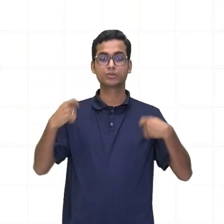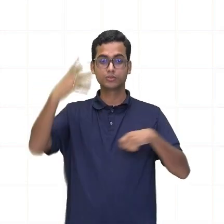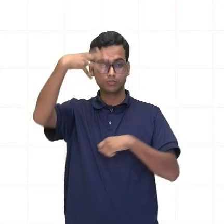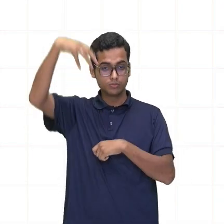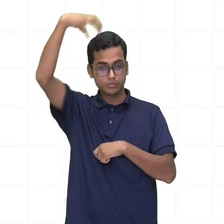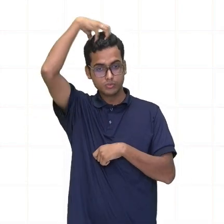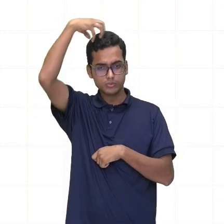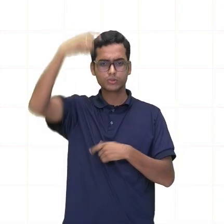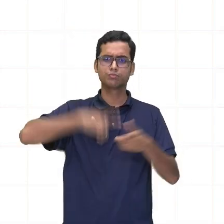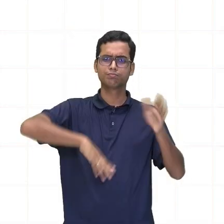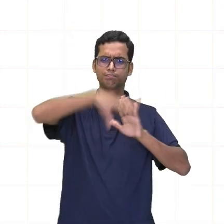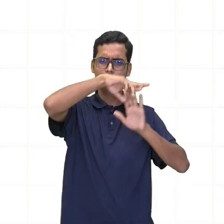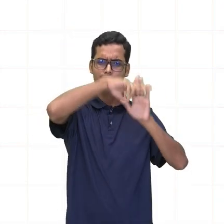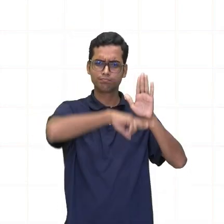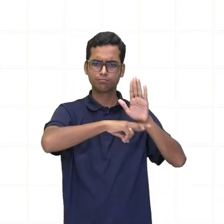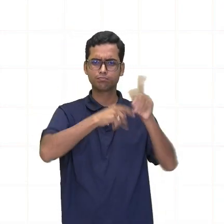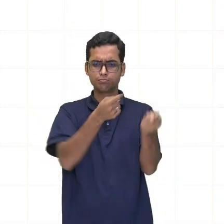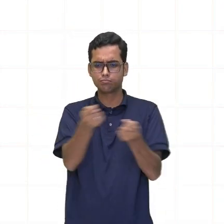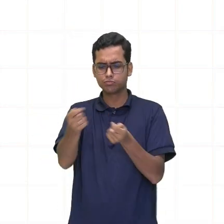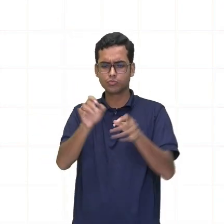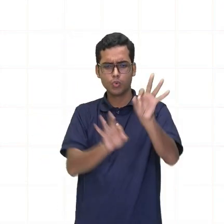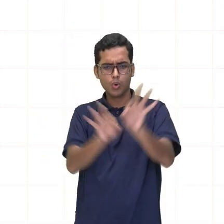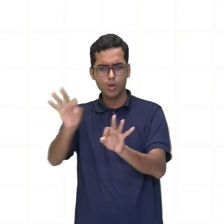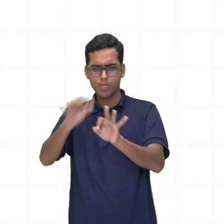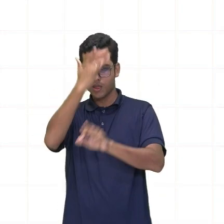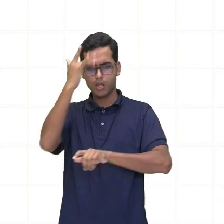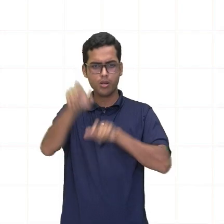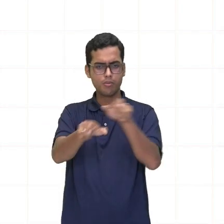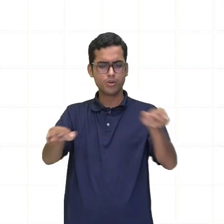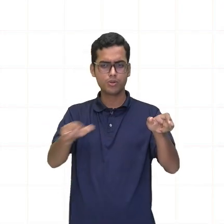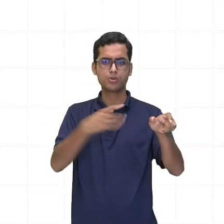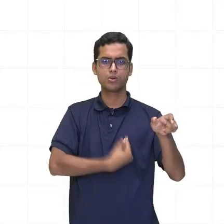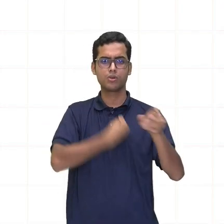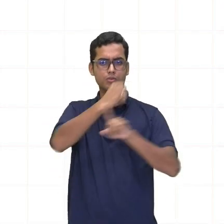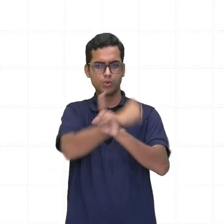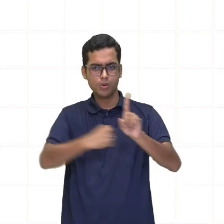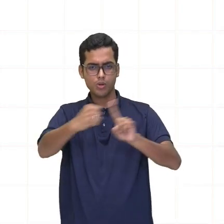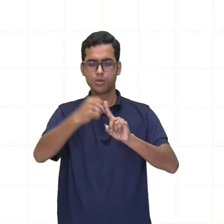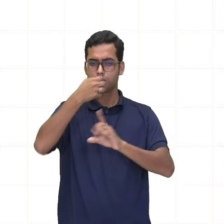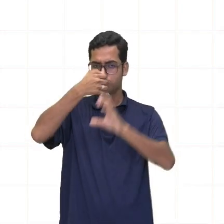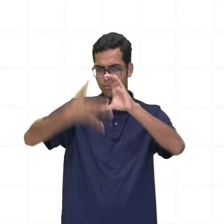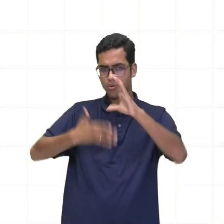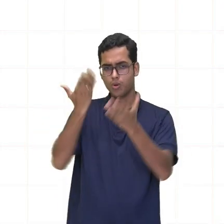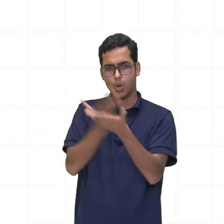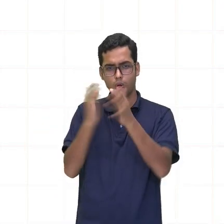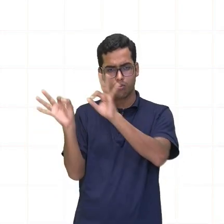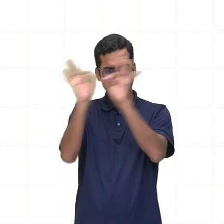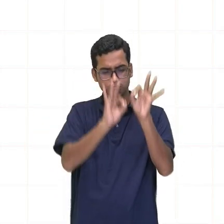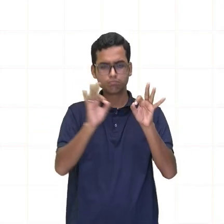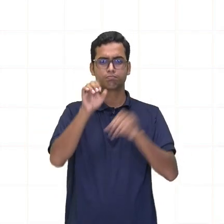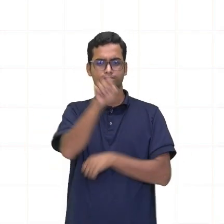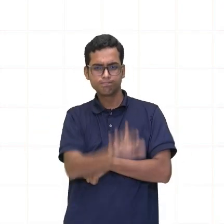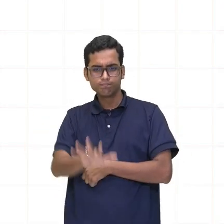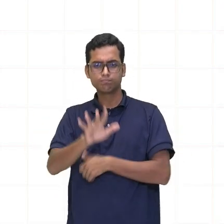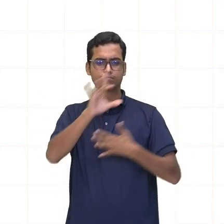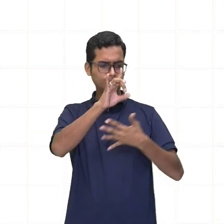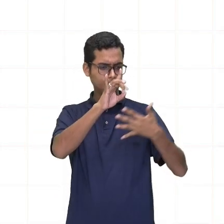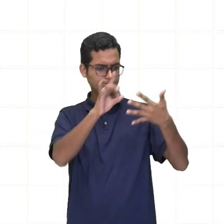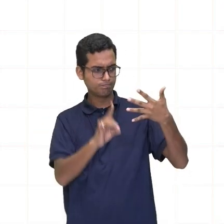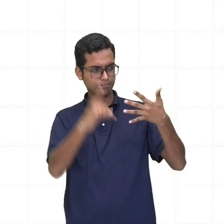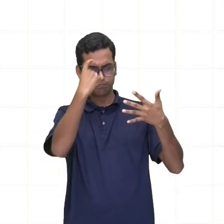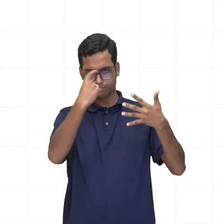para estabelecer a ordem entre as pessoas. Então, nós vimos aqui as características gerais de cada um